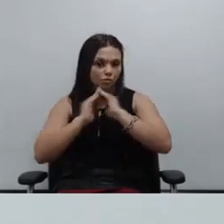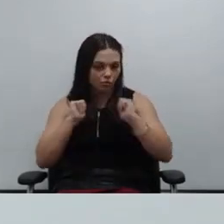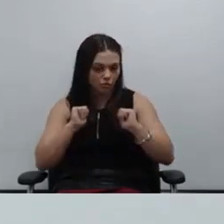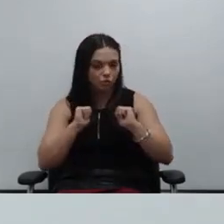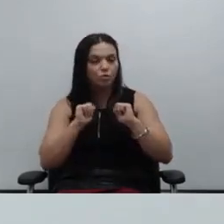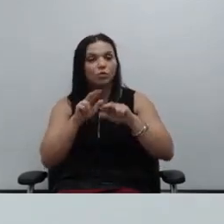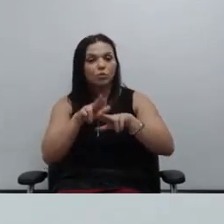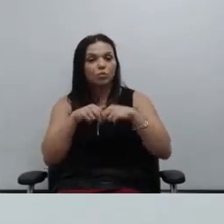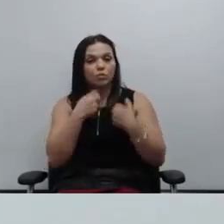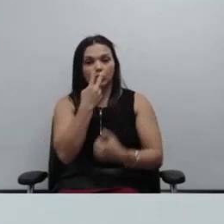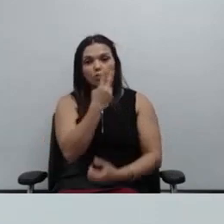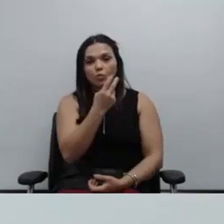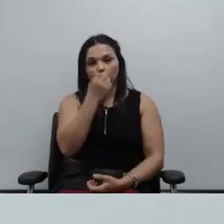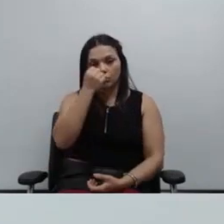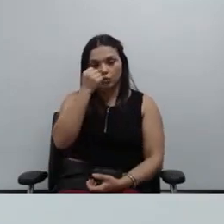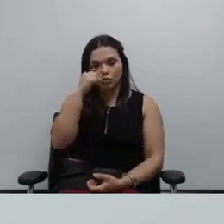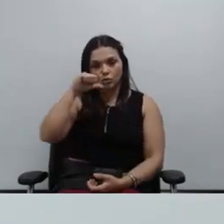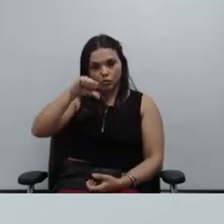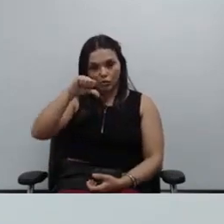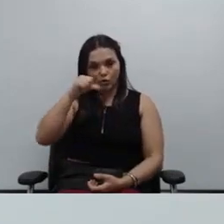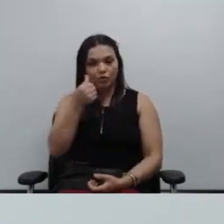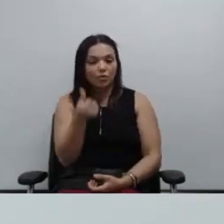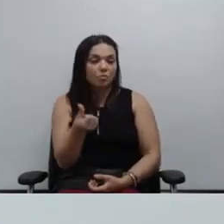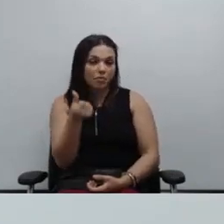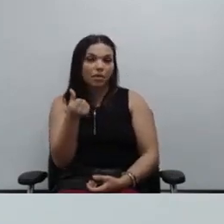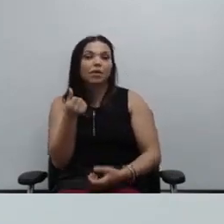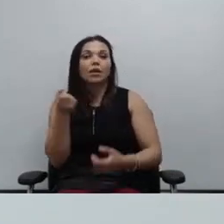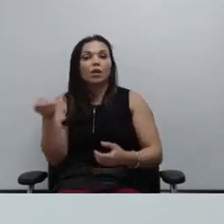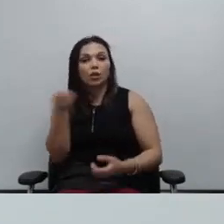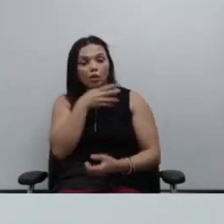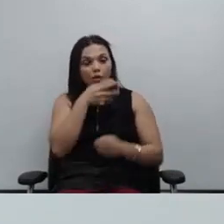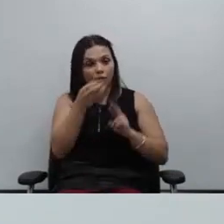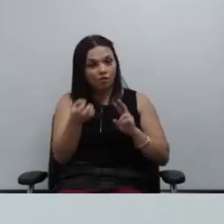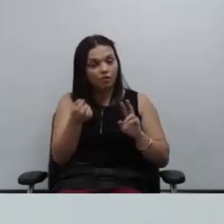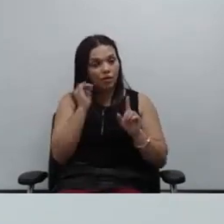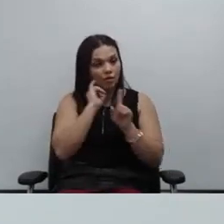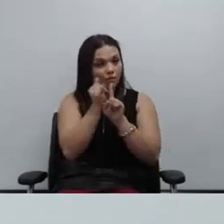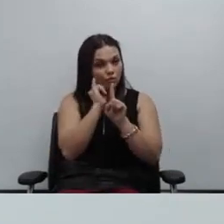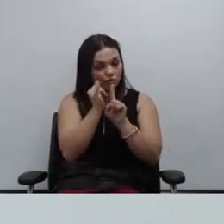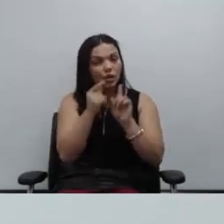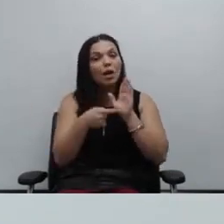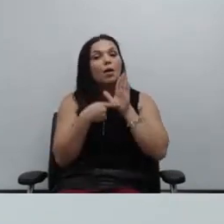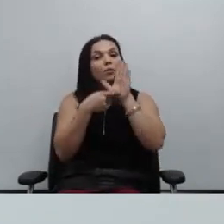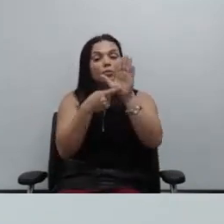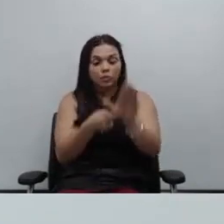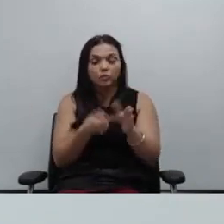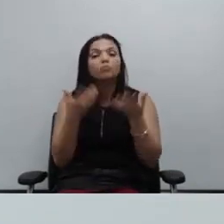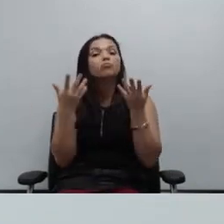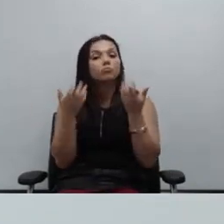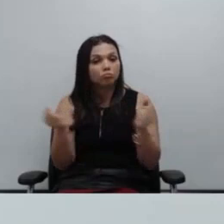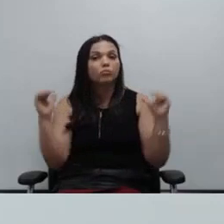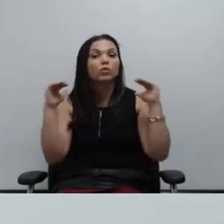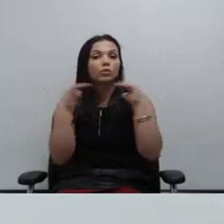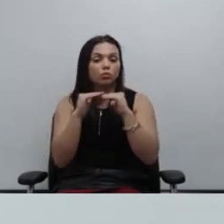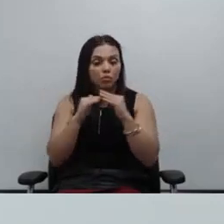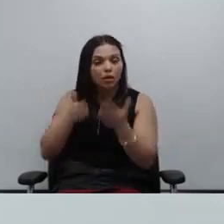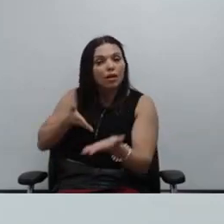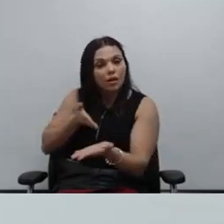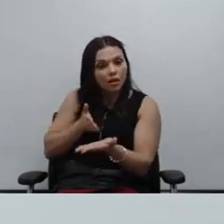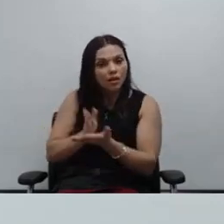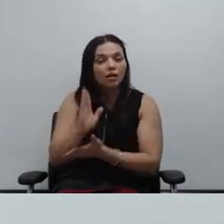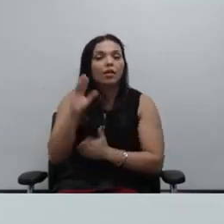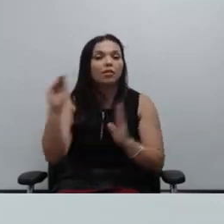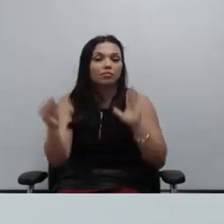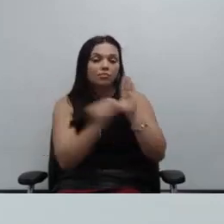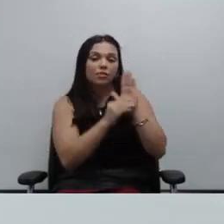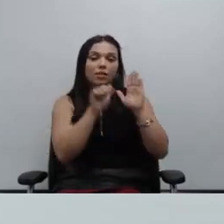Posteriormente, às folhas 289 e 296, a nova conselheira relatora, Cátia Beja Romero, apresentou manifestação opinando pela convalidação do ato editado